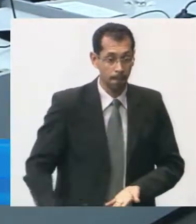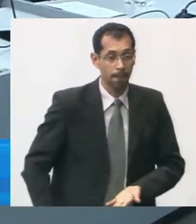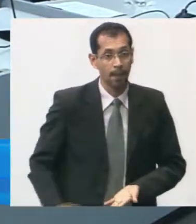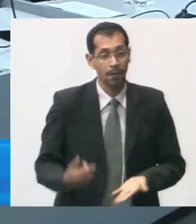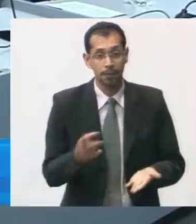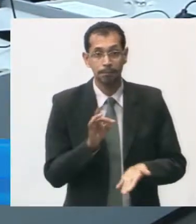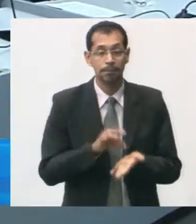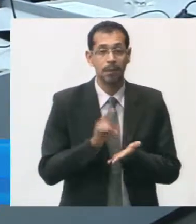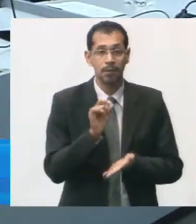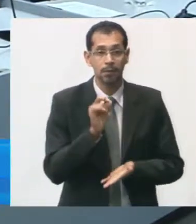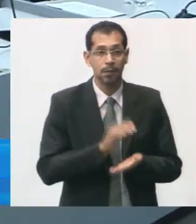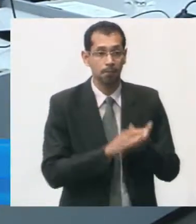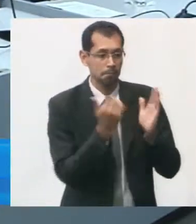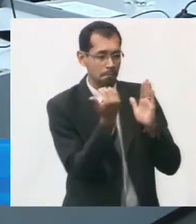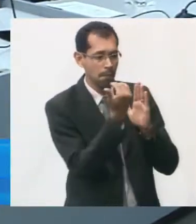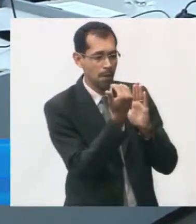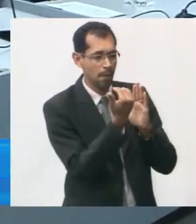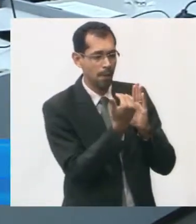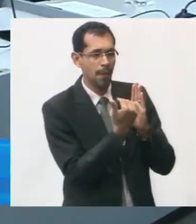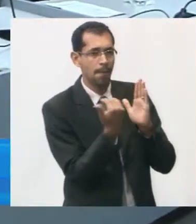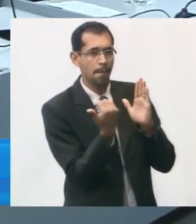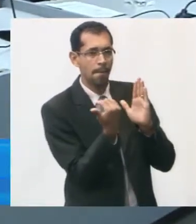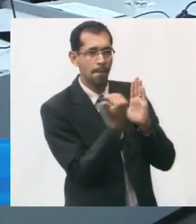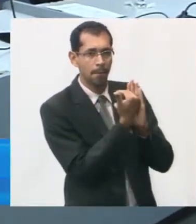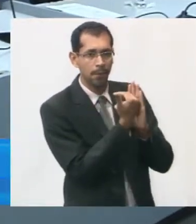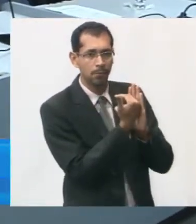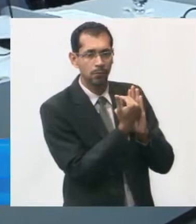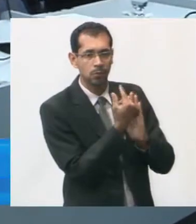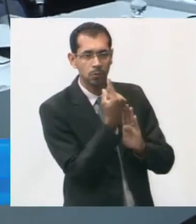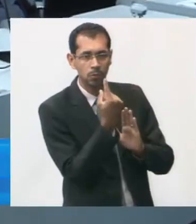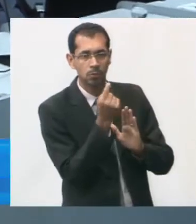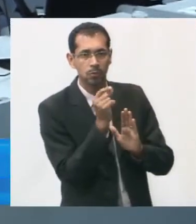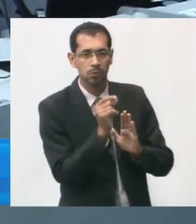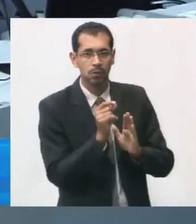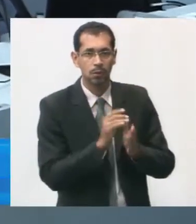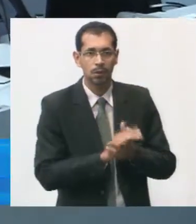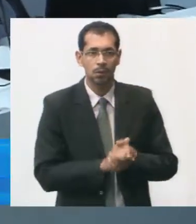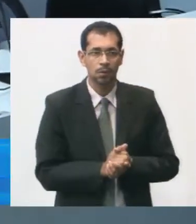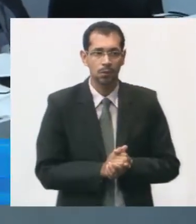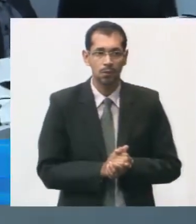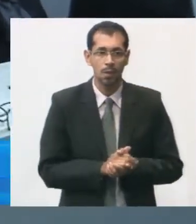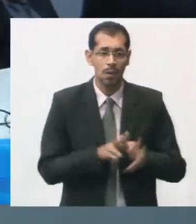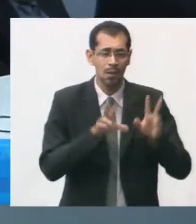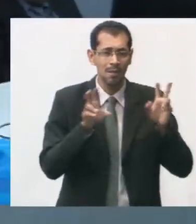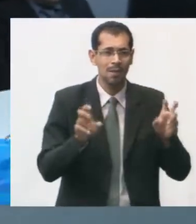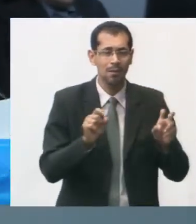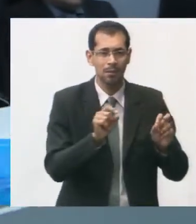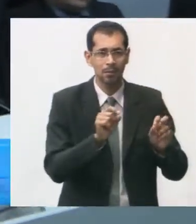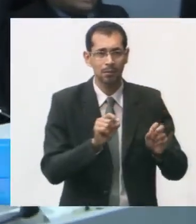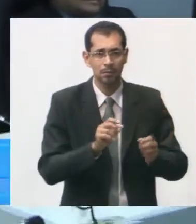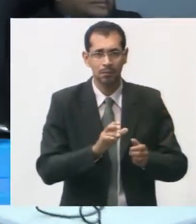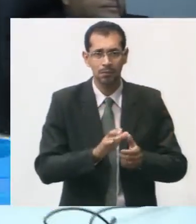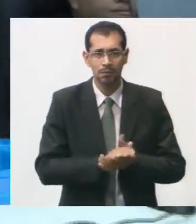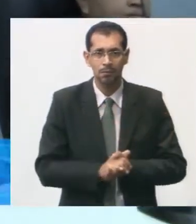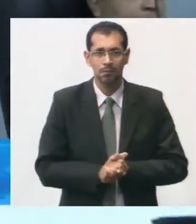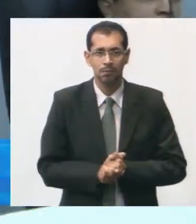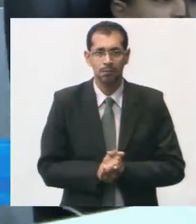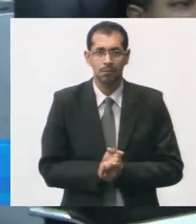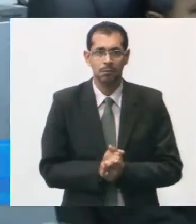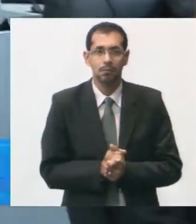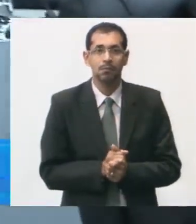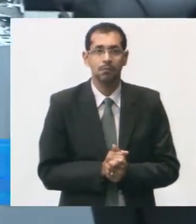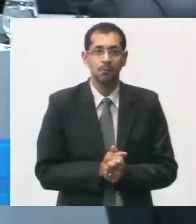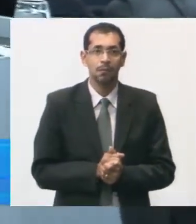dispõe sobre a história das pessoas que têm seus nomes, não é isso? Seus homenageados, fala. Mas na verdade é os